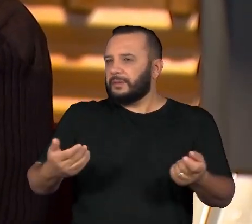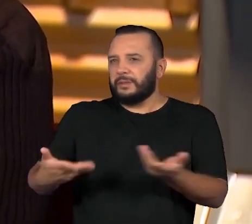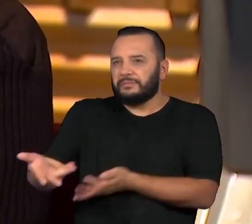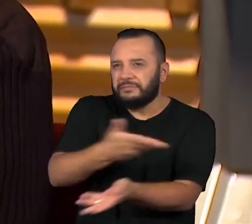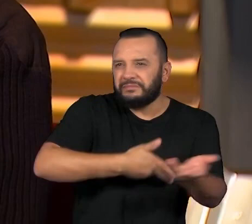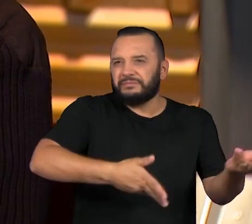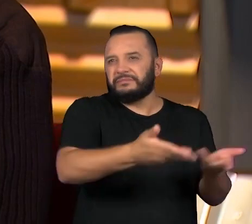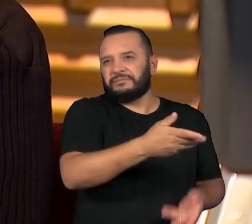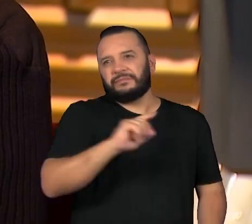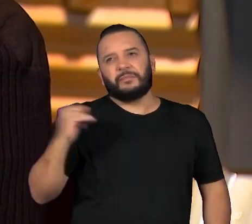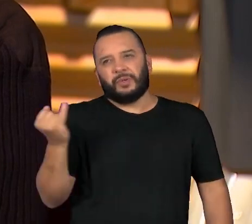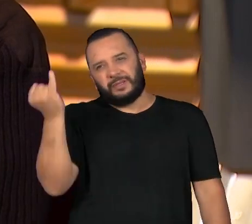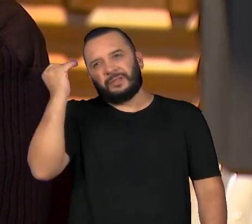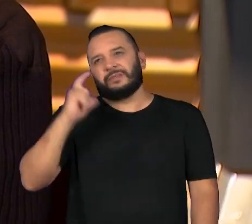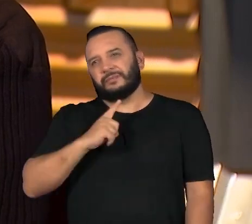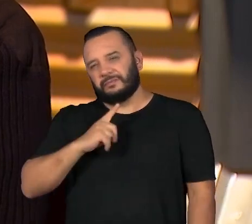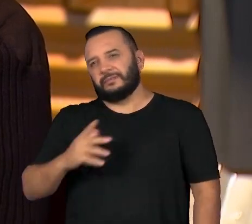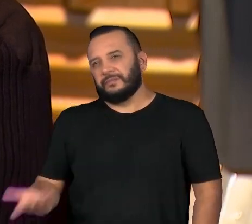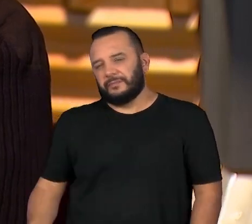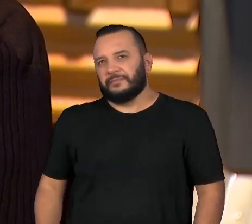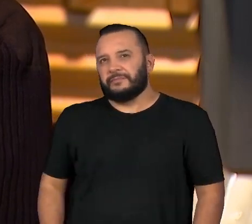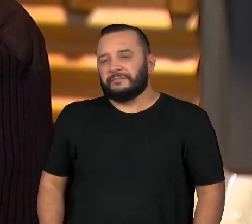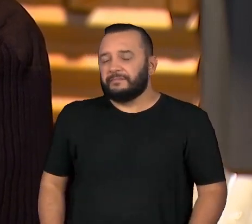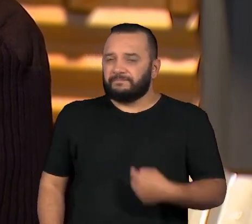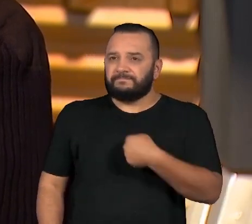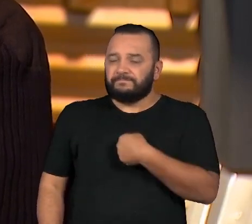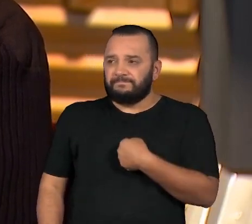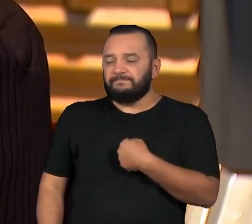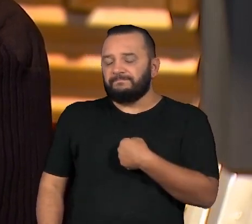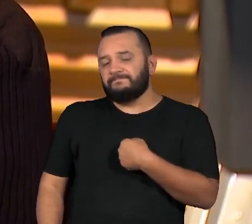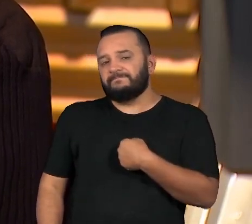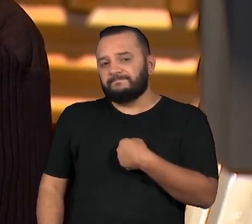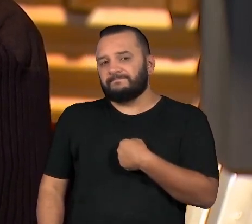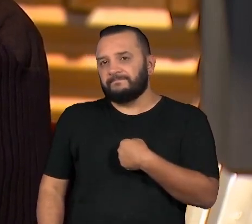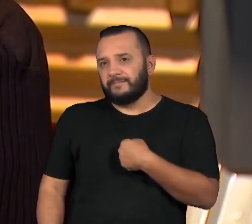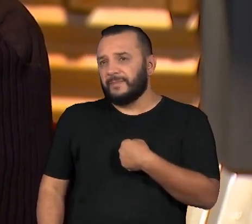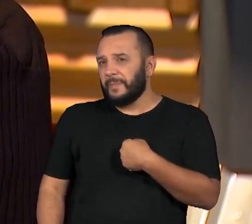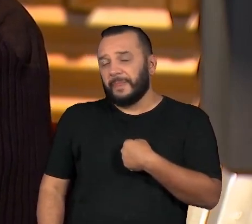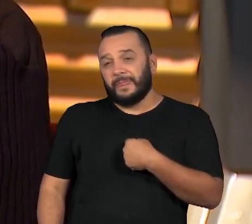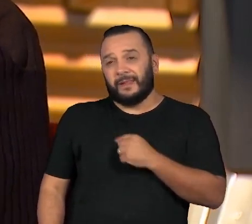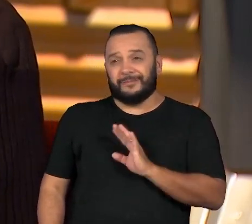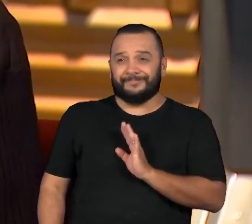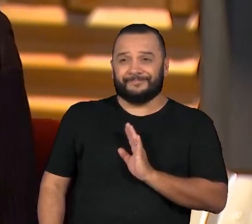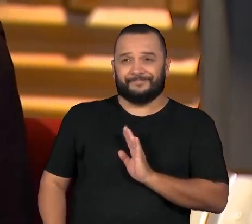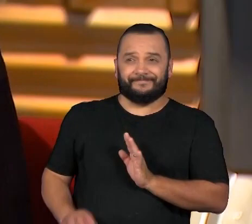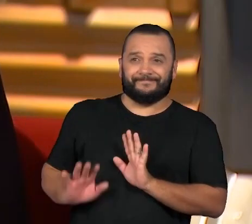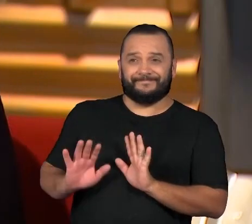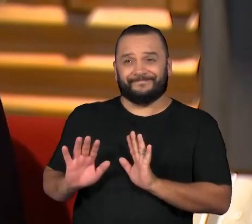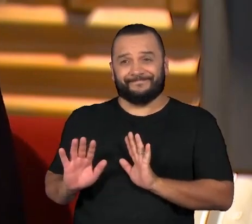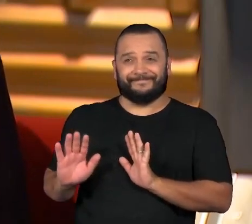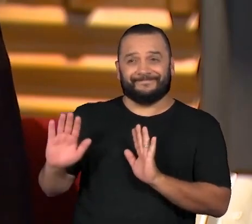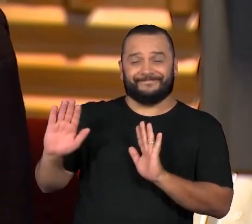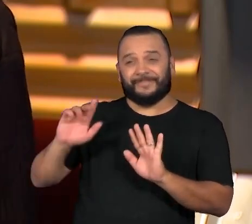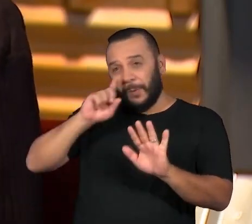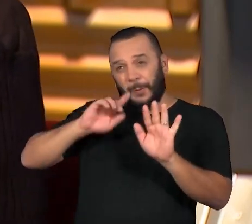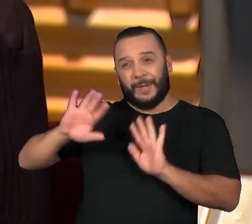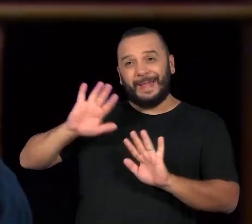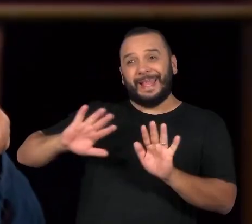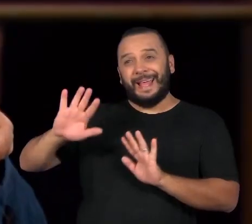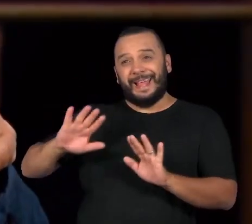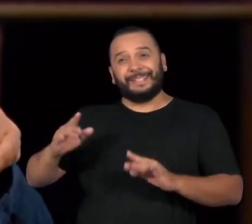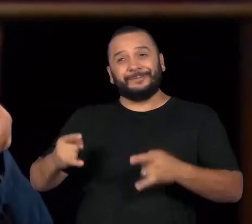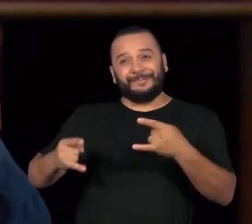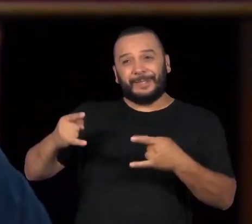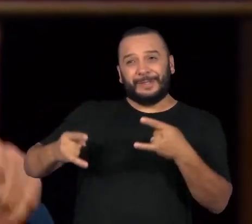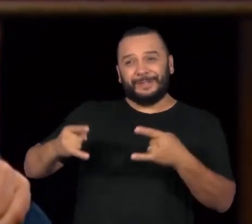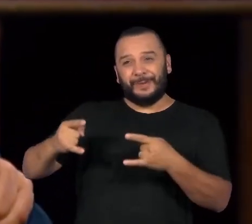eu sou assim muito reticente em relação aos robôs eu e